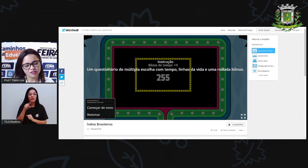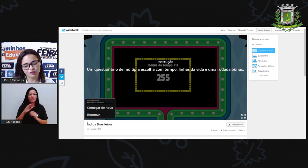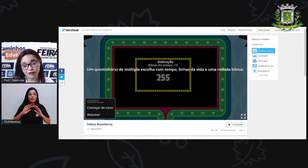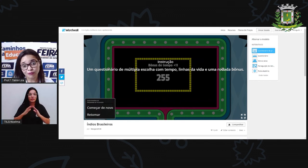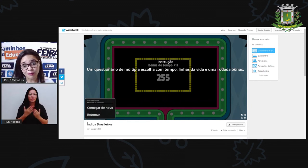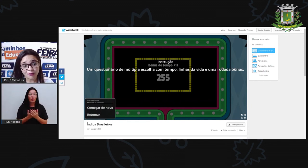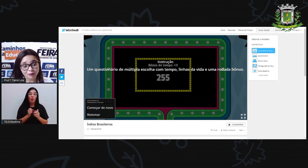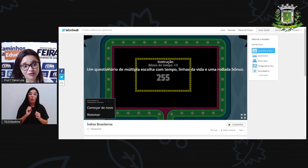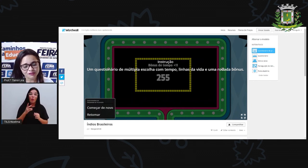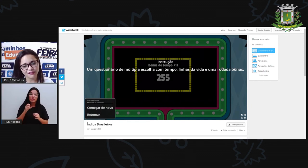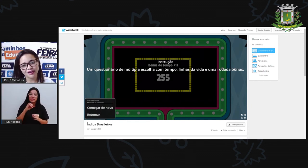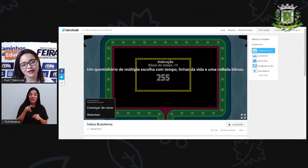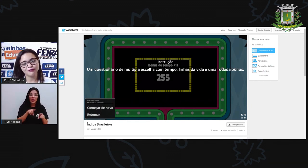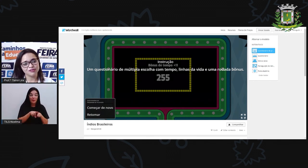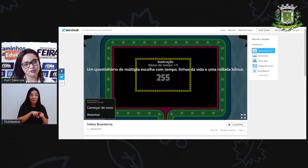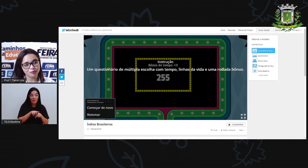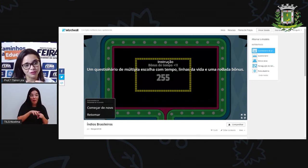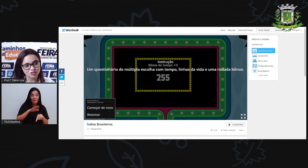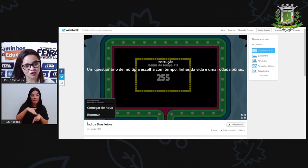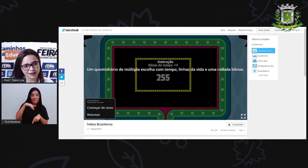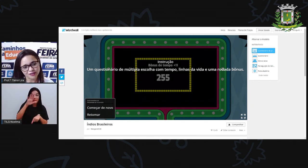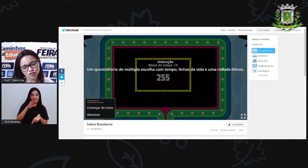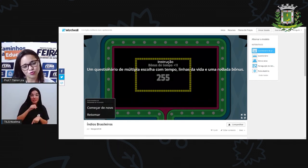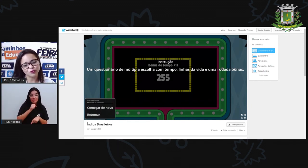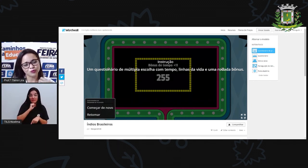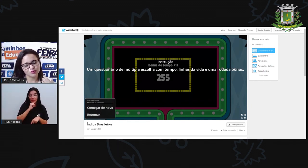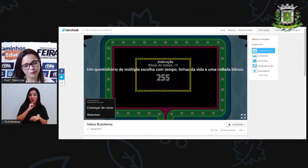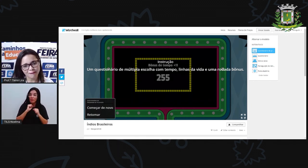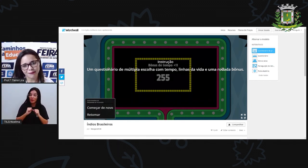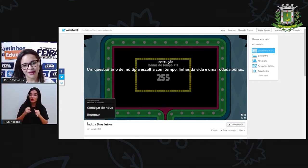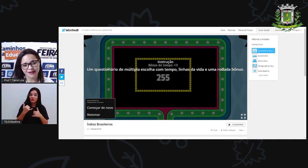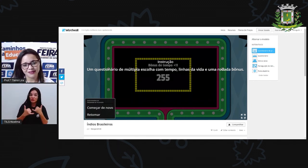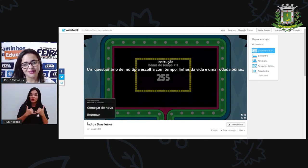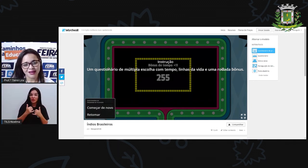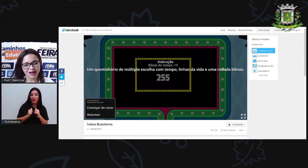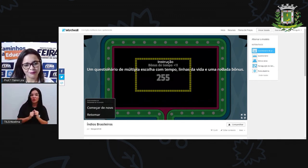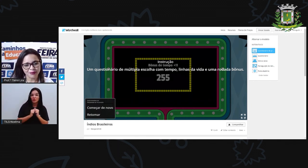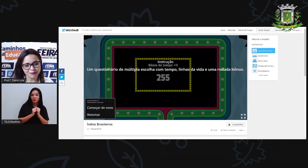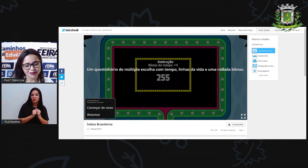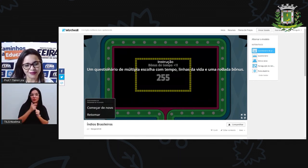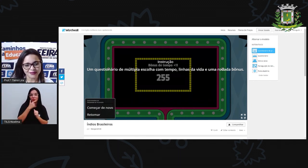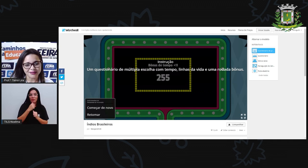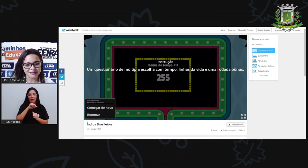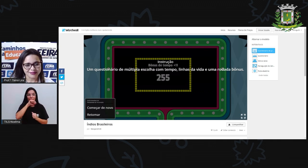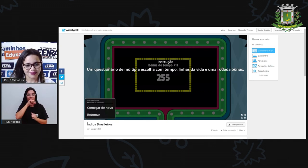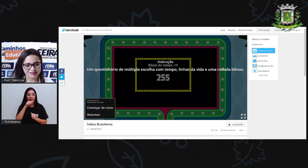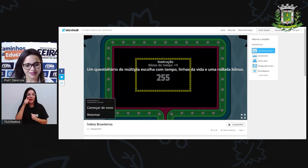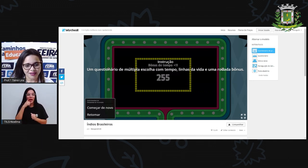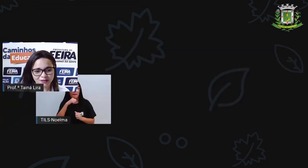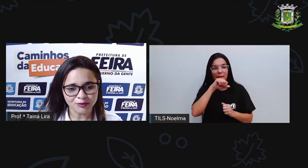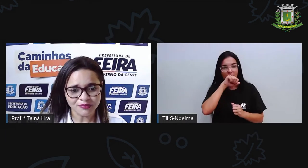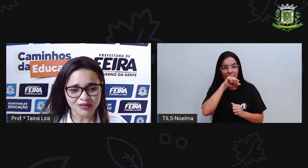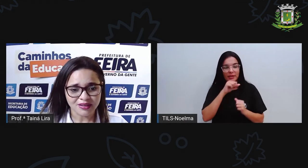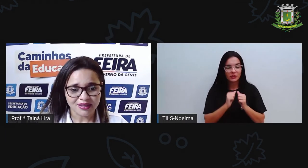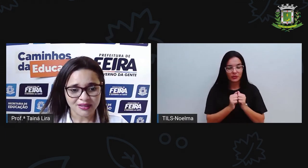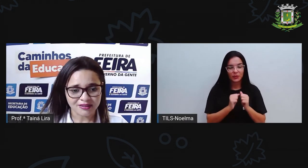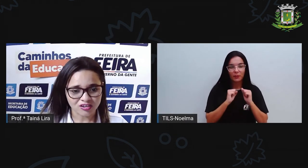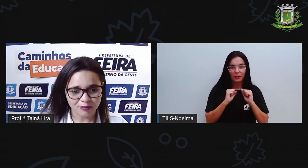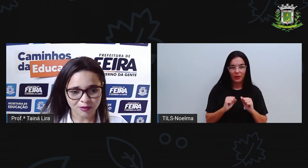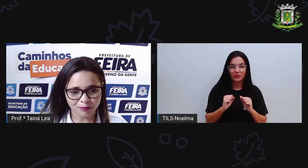Treinar, se tiver um irmão mais velho, vocês podem jogar juntos, o papai, a mamãe, tá certo?